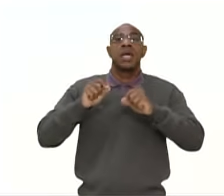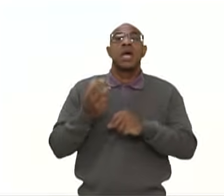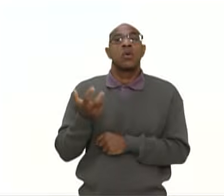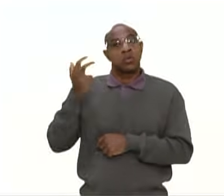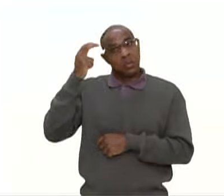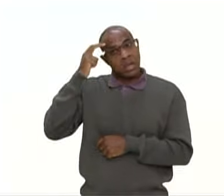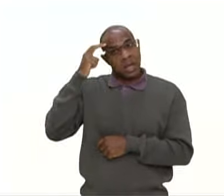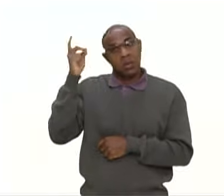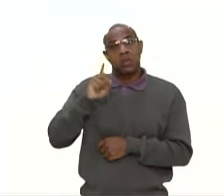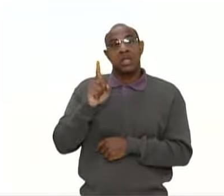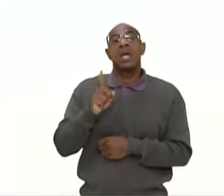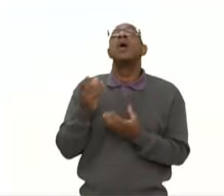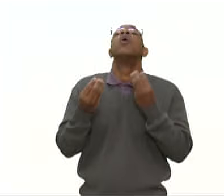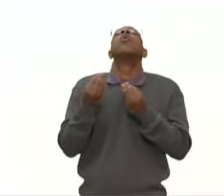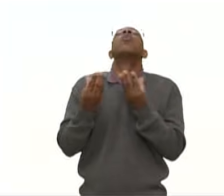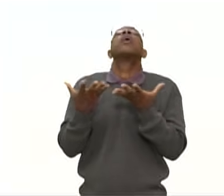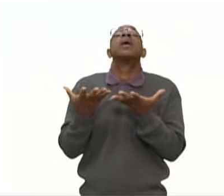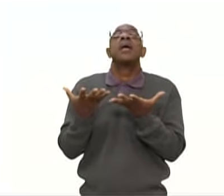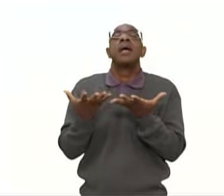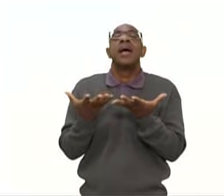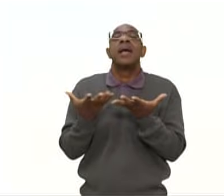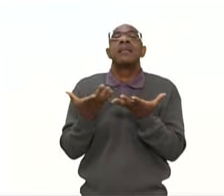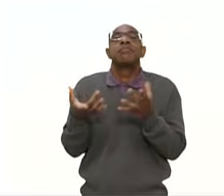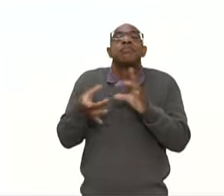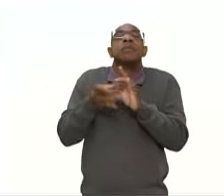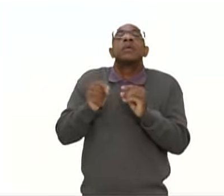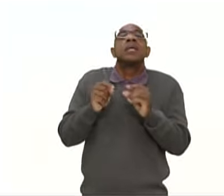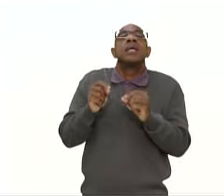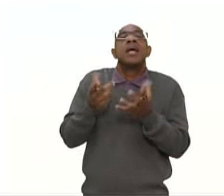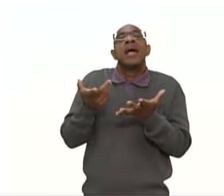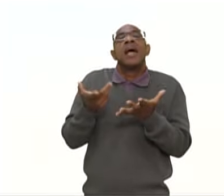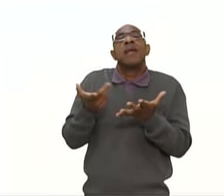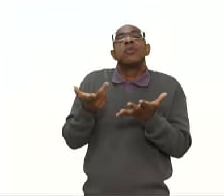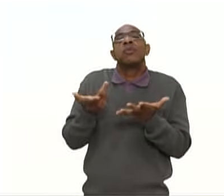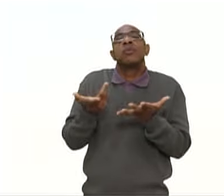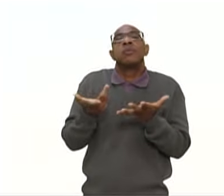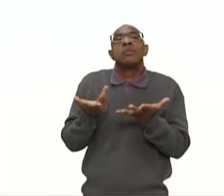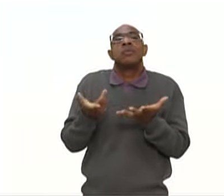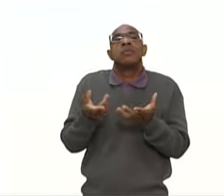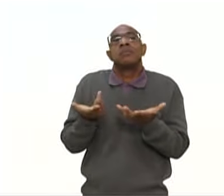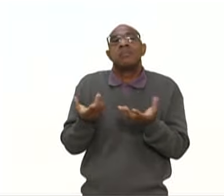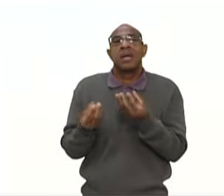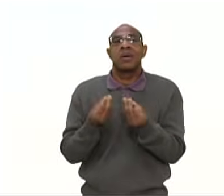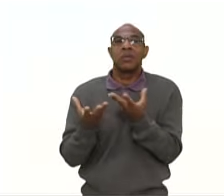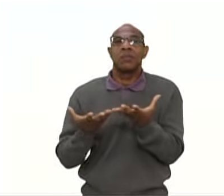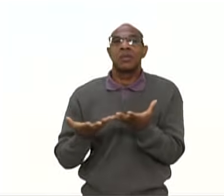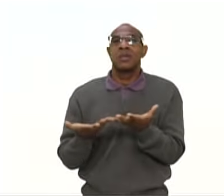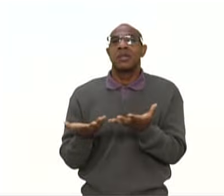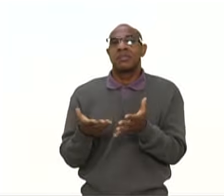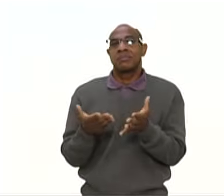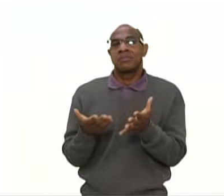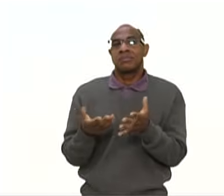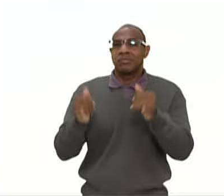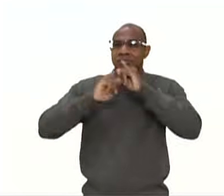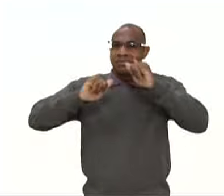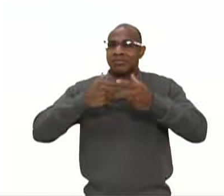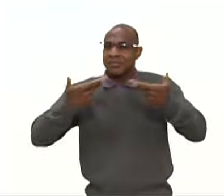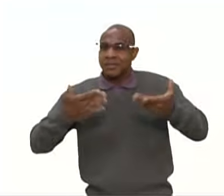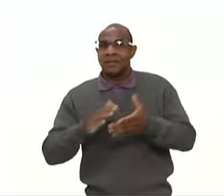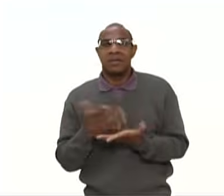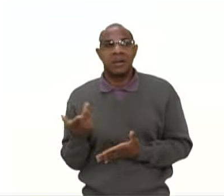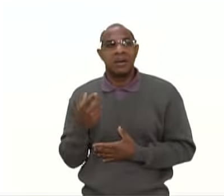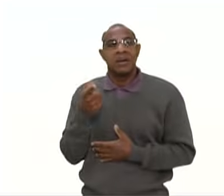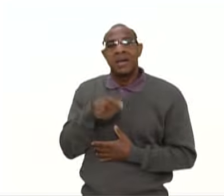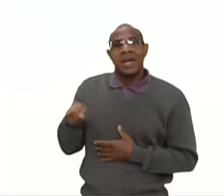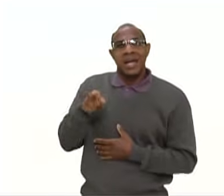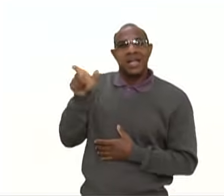autonomia do artista em relação ao mercado. Então, vocês lembram que esses autores aí são bem importantes, foram os primeiros caras a pensarem nesse termo